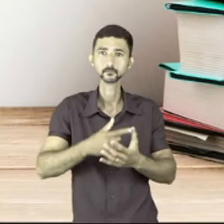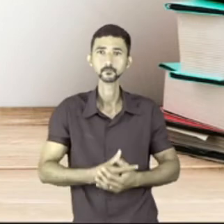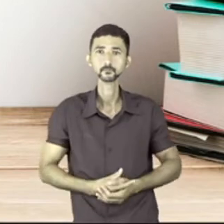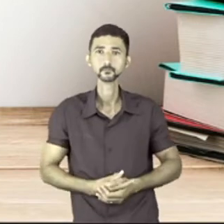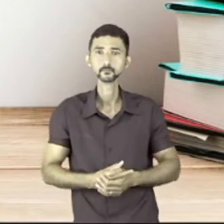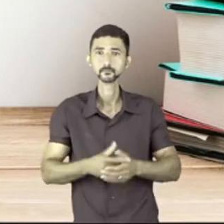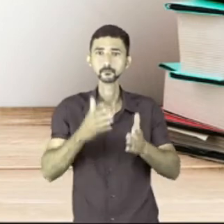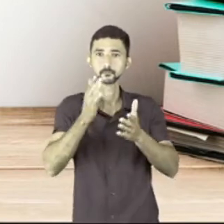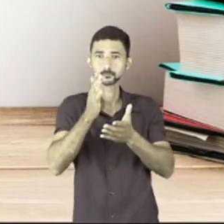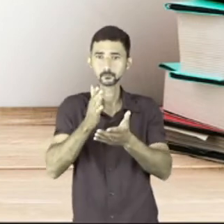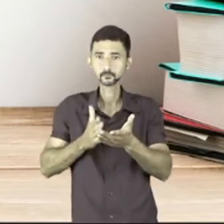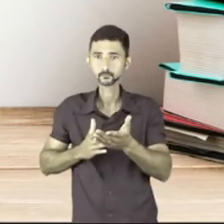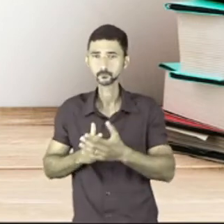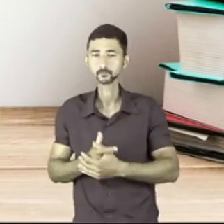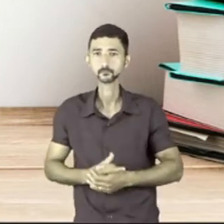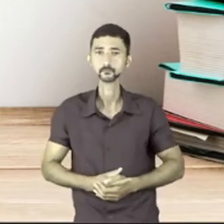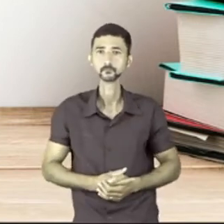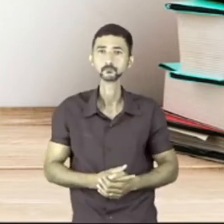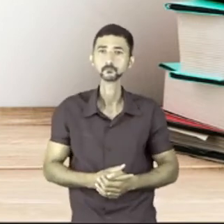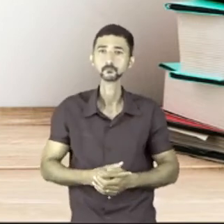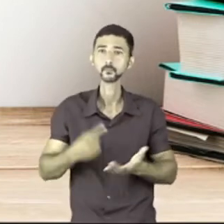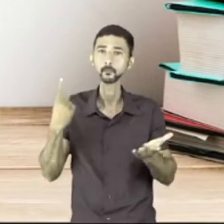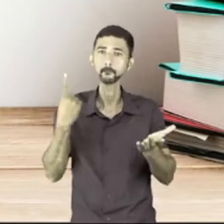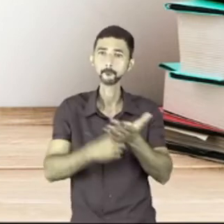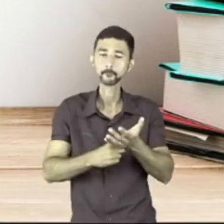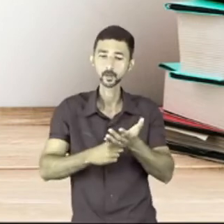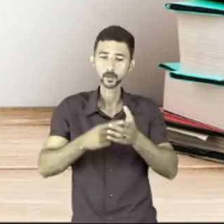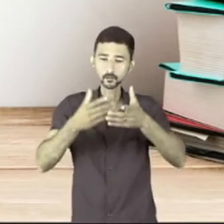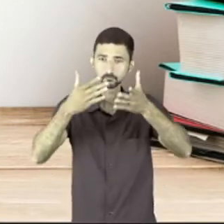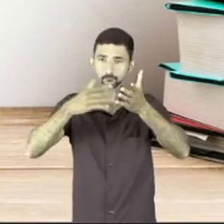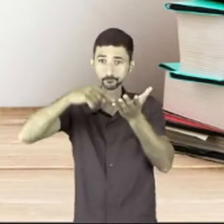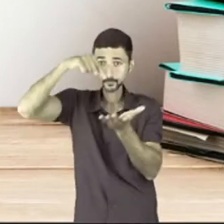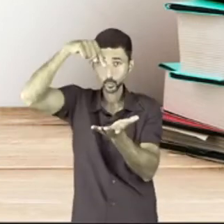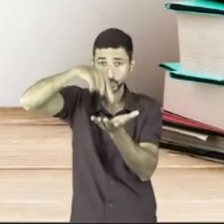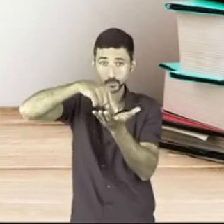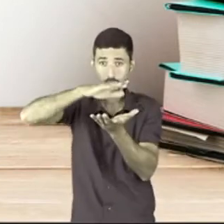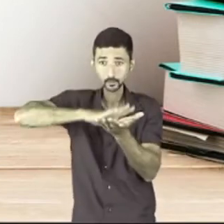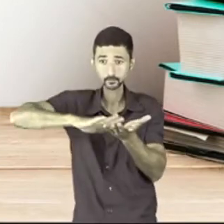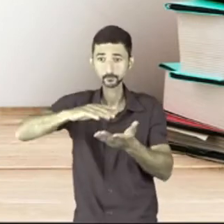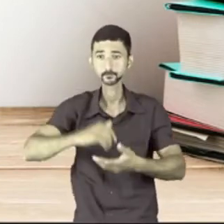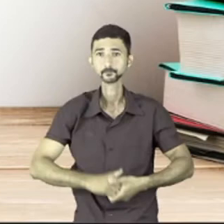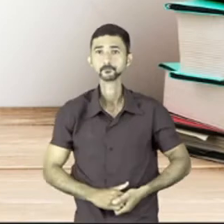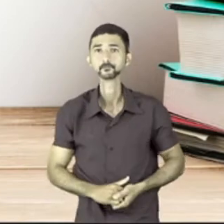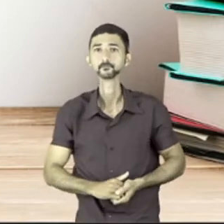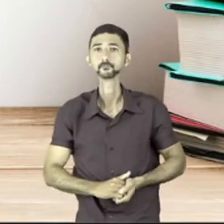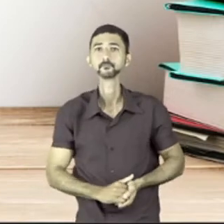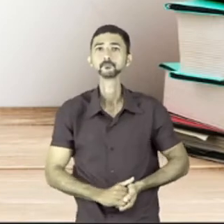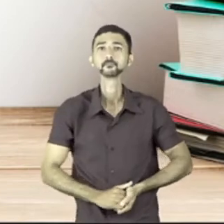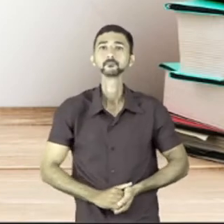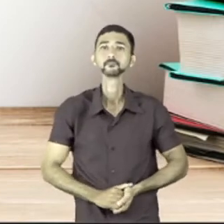tracejada que marca o centro, tá? Vamos ver mais um combate, mais uma